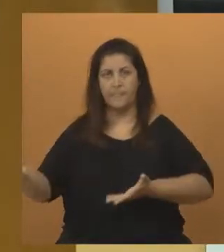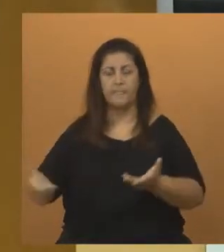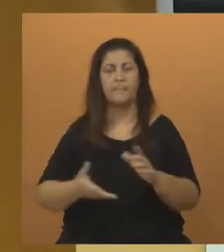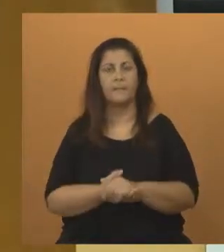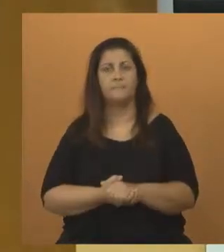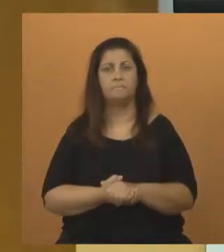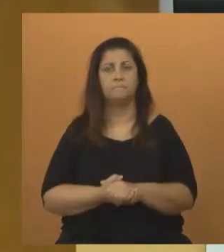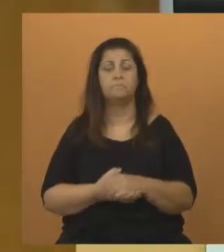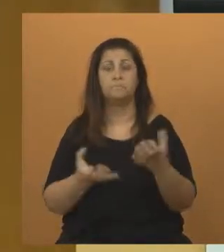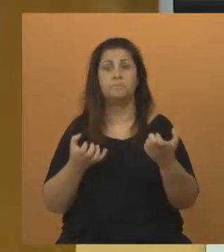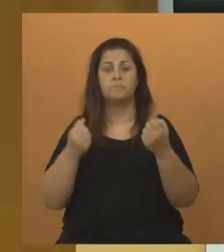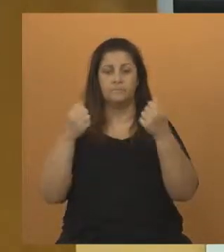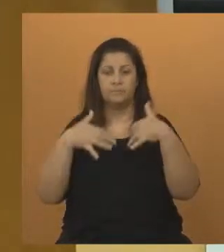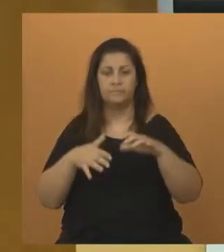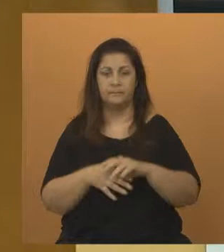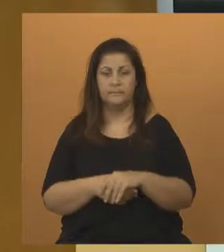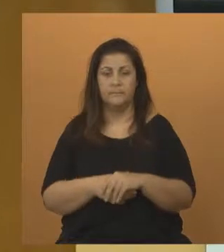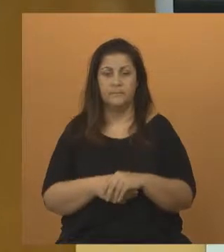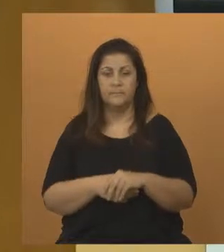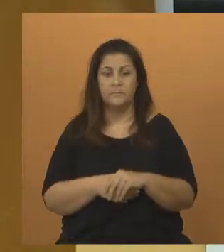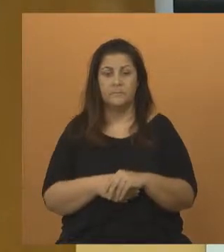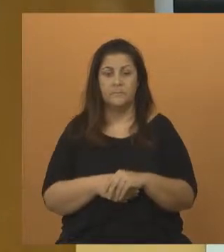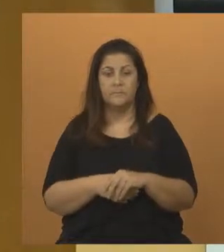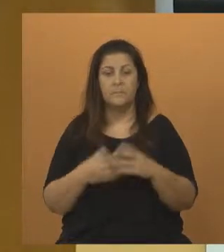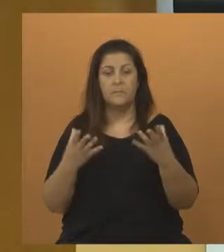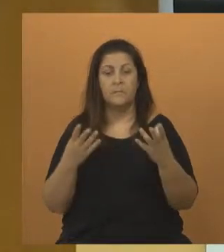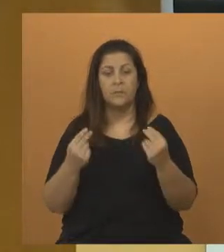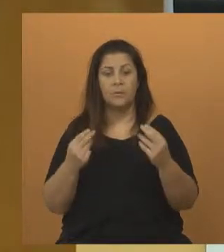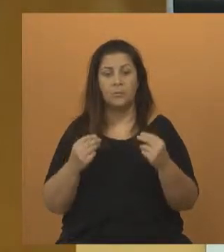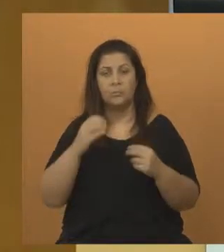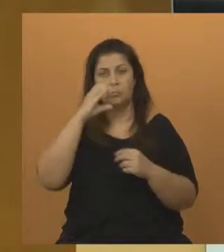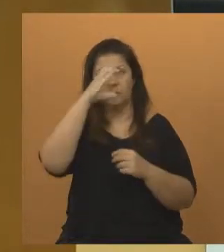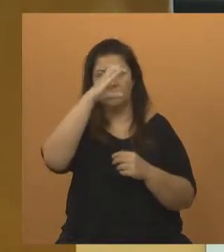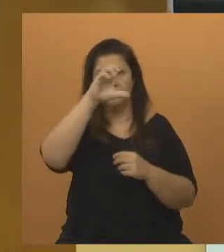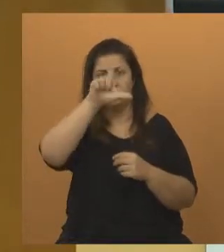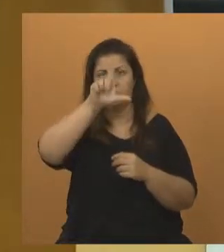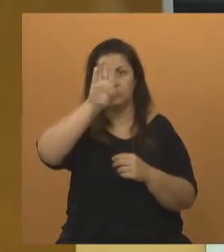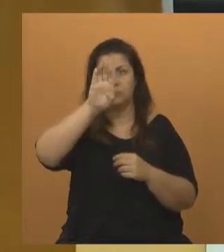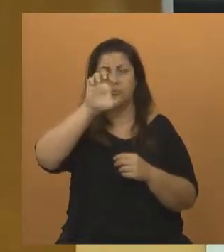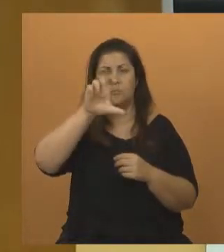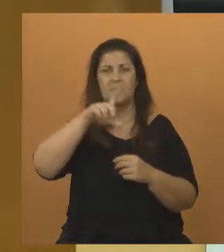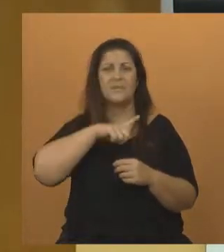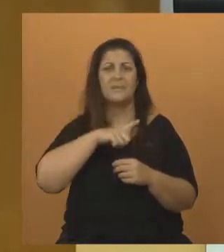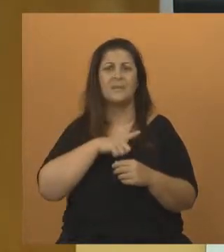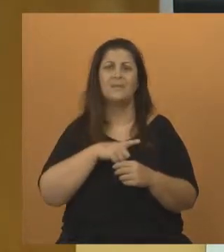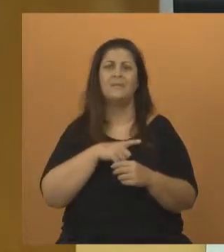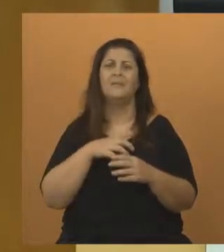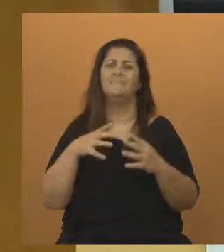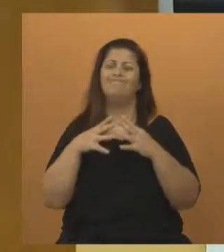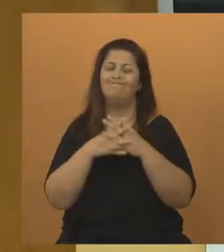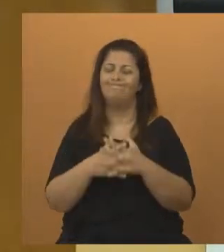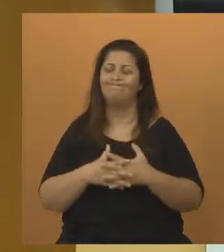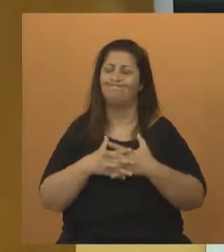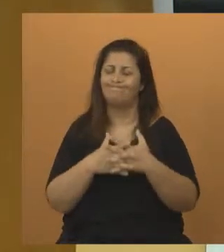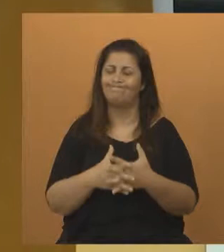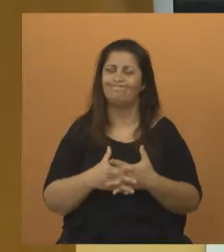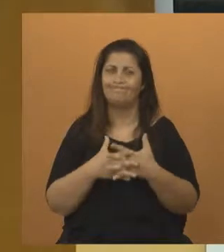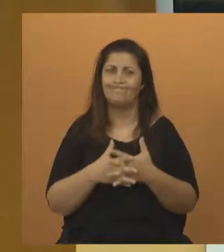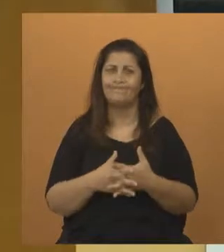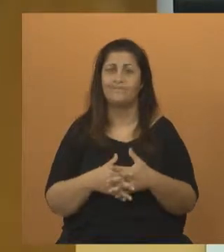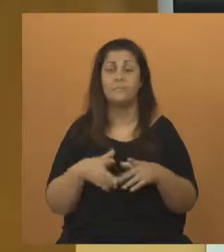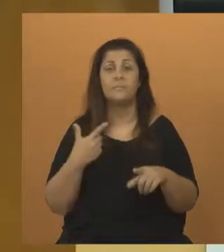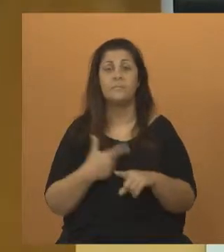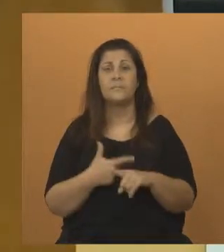aí eu quero dizer que muitos desses clubes enfrentaram muitas dificuldades por conta